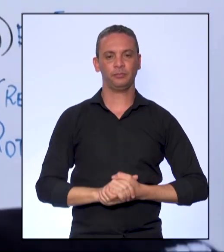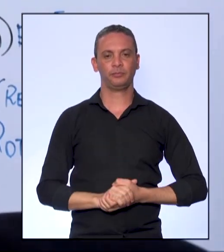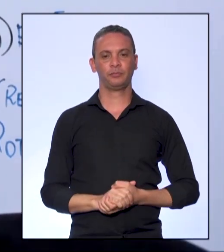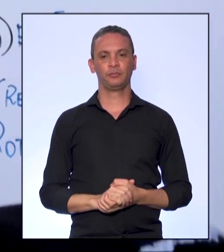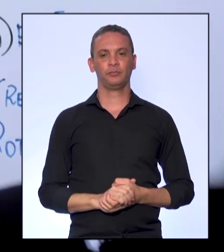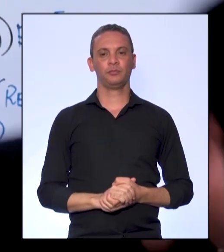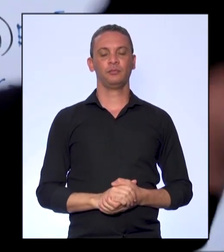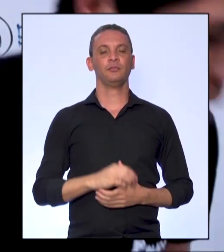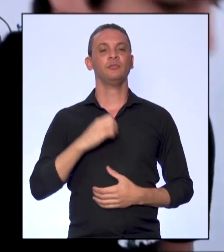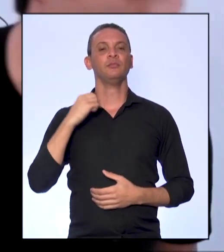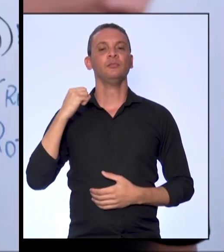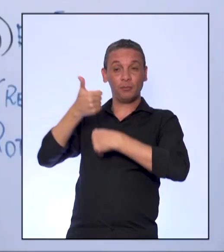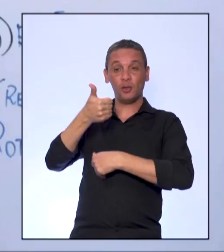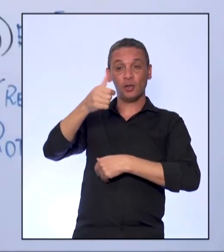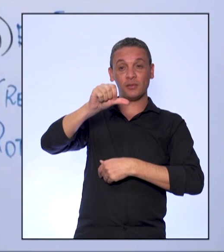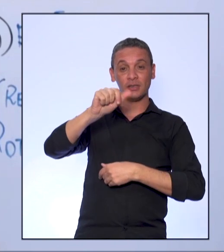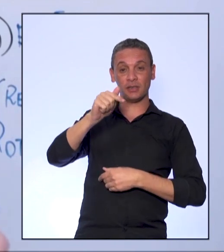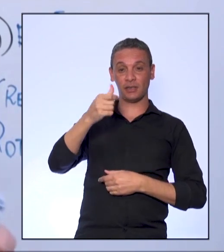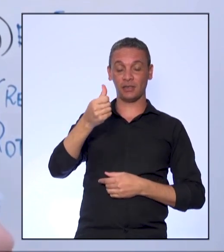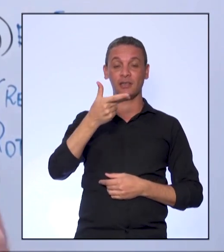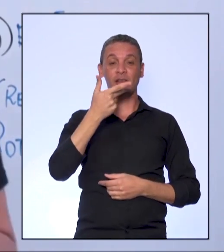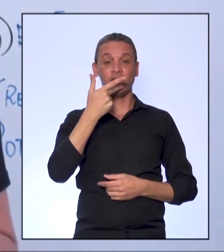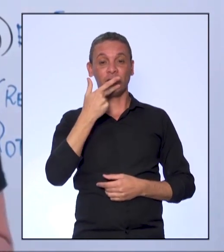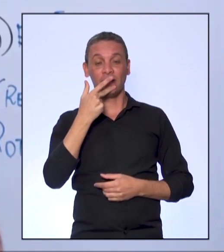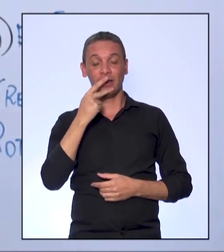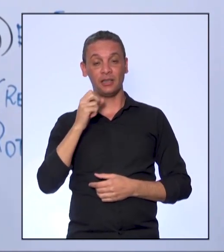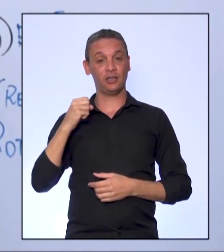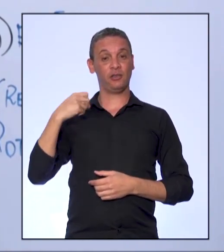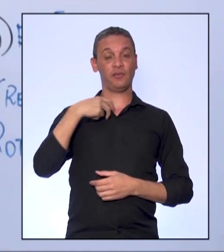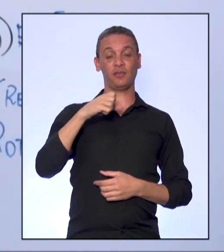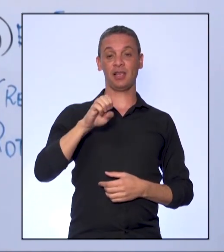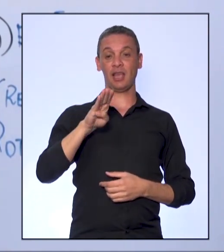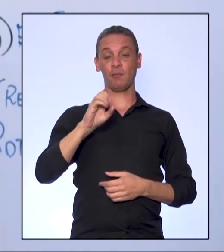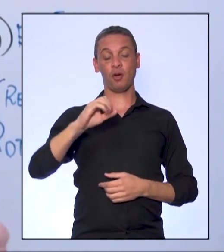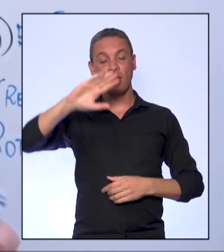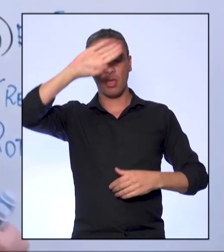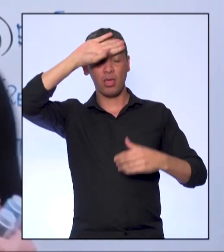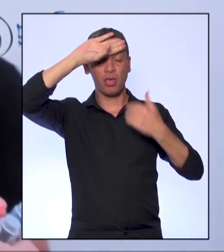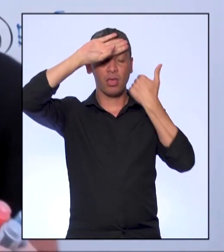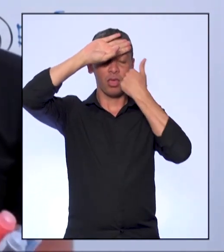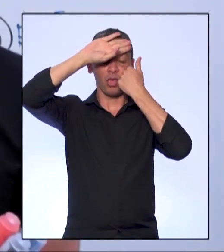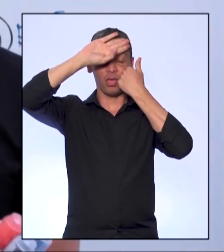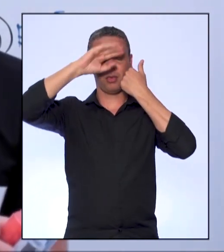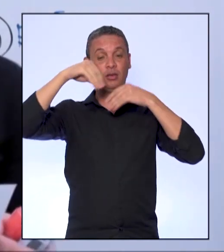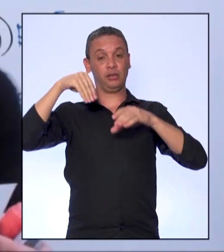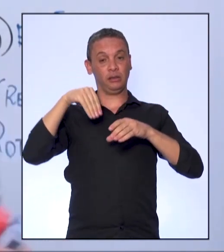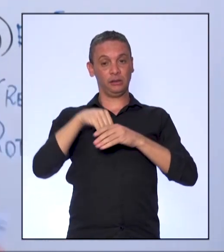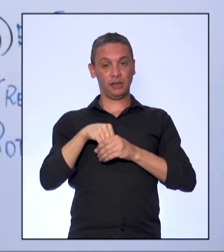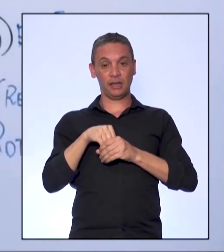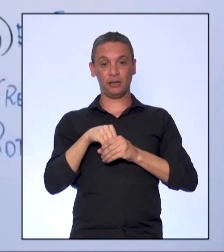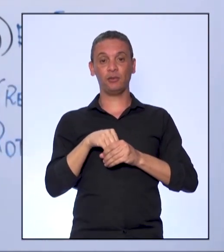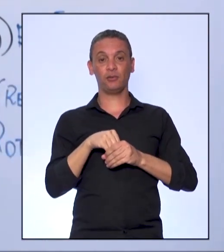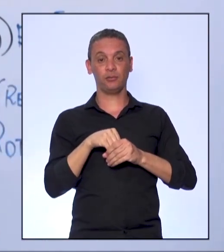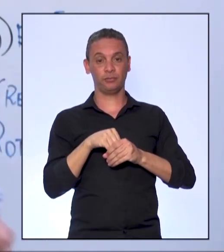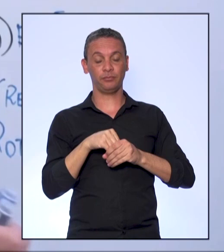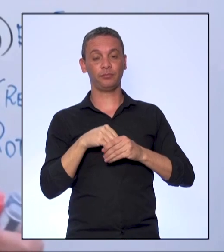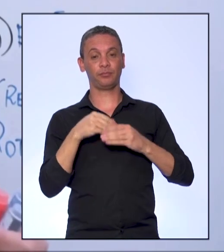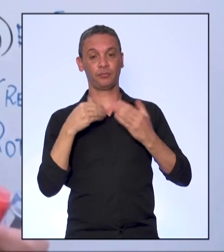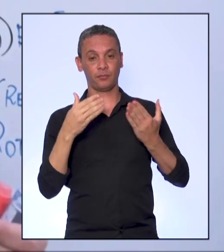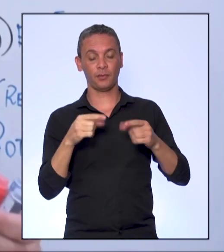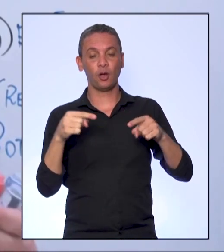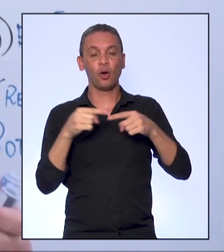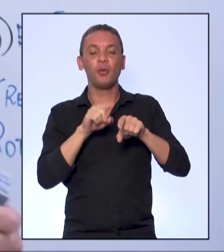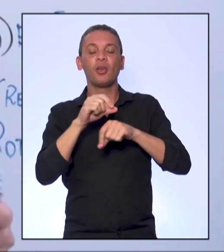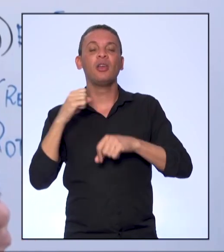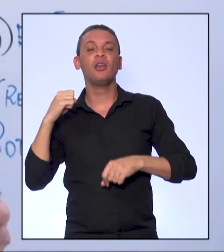sobre o vírus Ebola. Causa em seres humanos grave febre hemorrágica, de acordo com o sistema de classificação de Baltimore. Trata-se